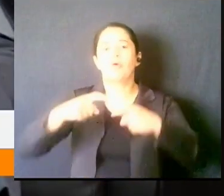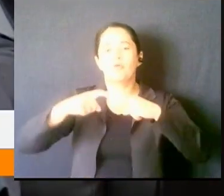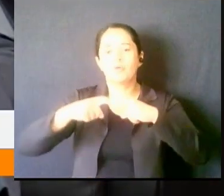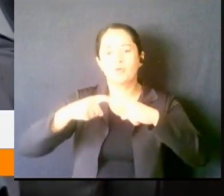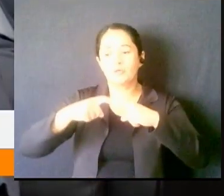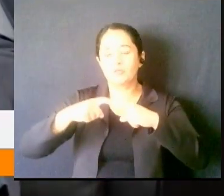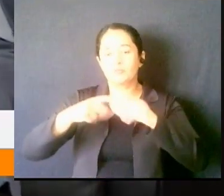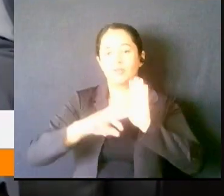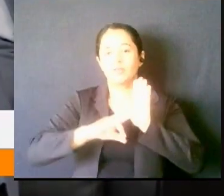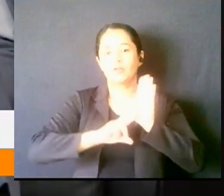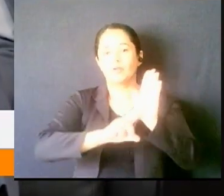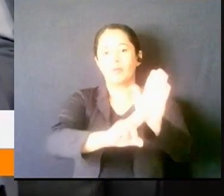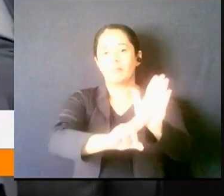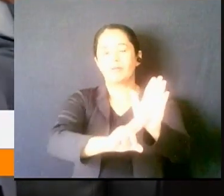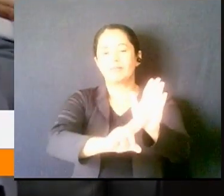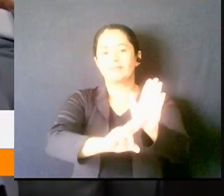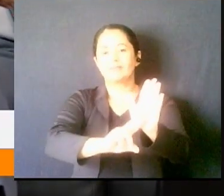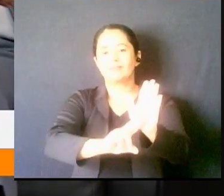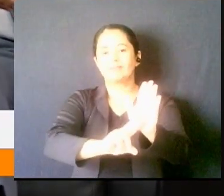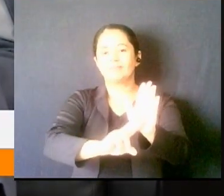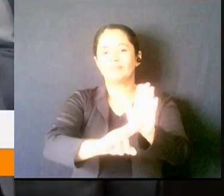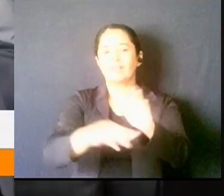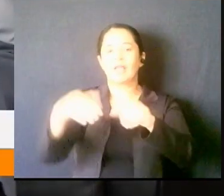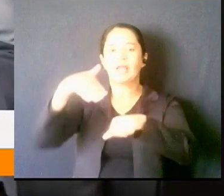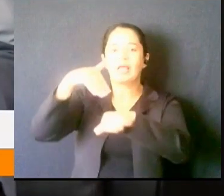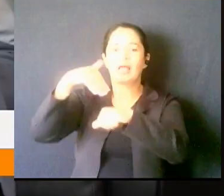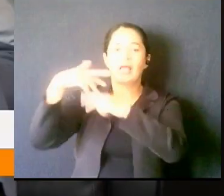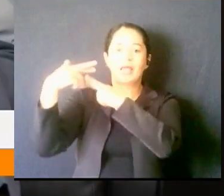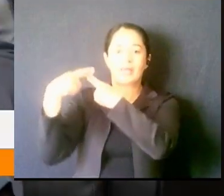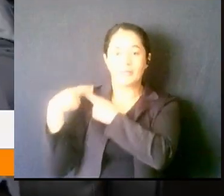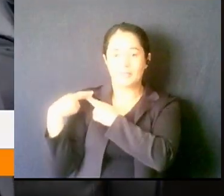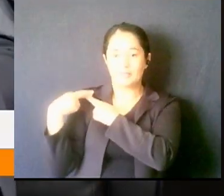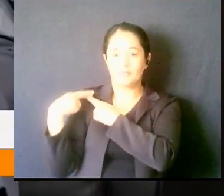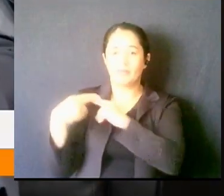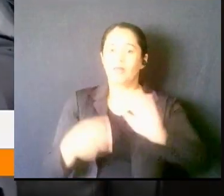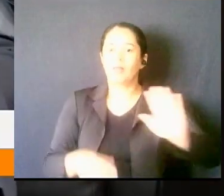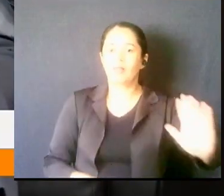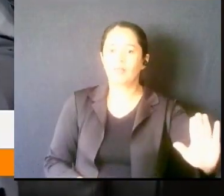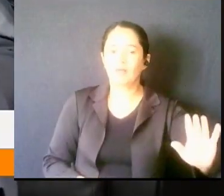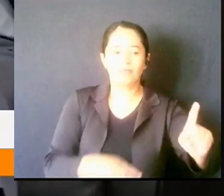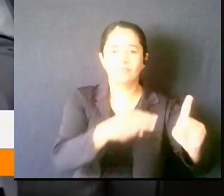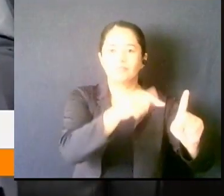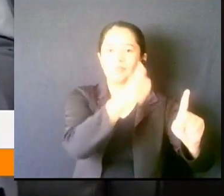a gente coloca a responsabilidade pela contracepção nas costas da mulher.